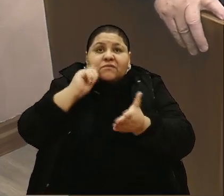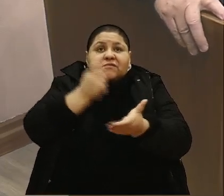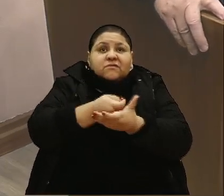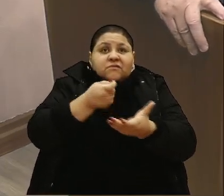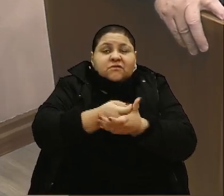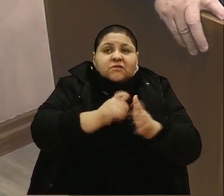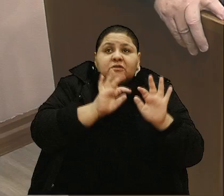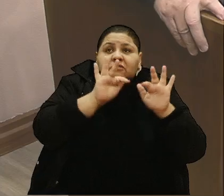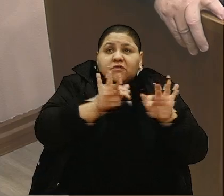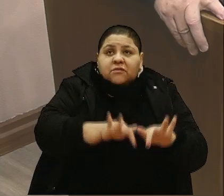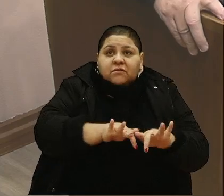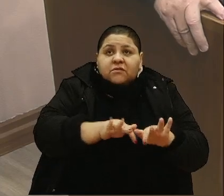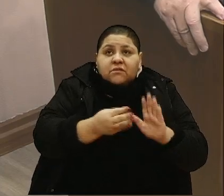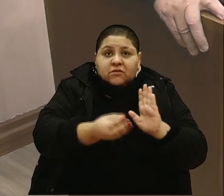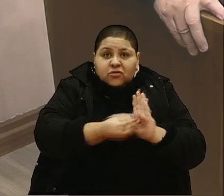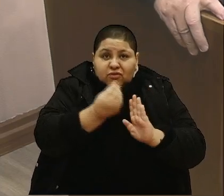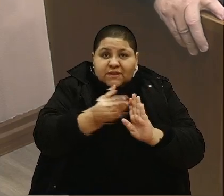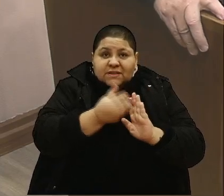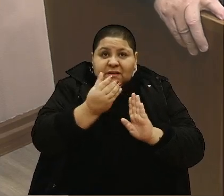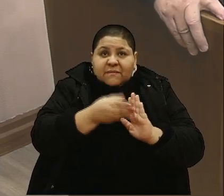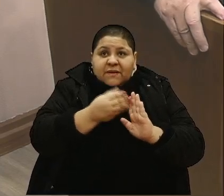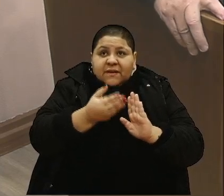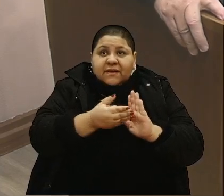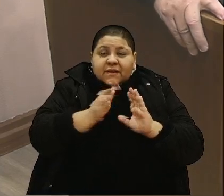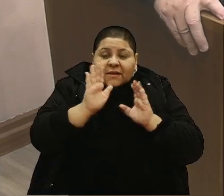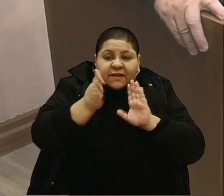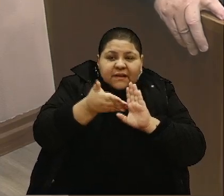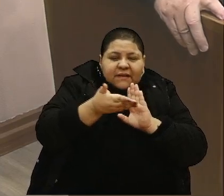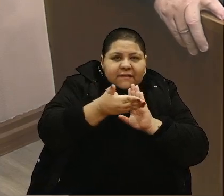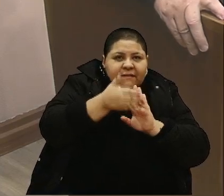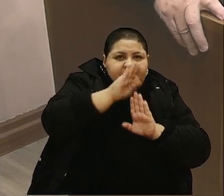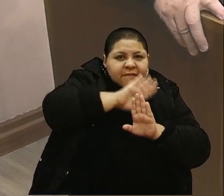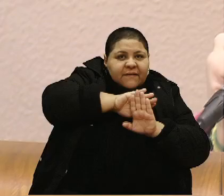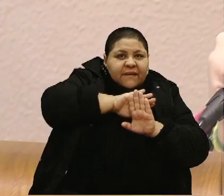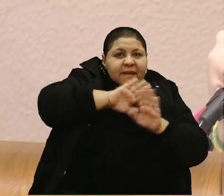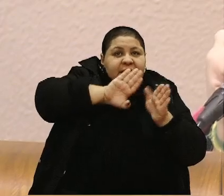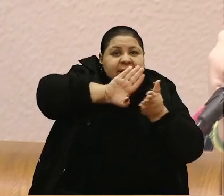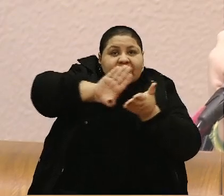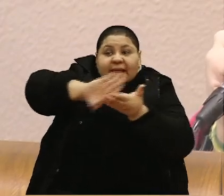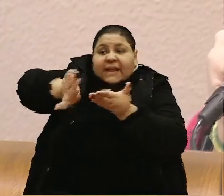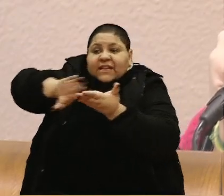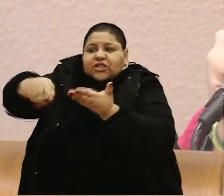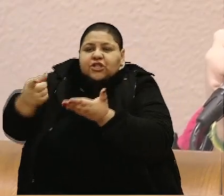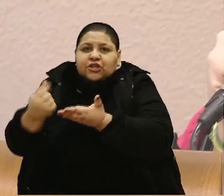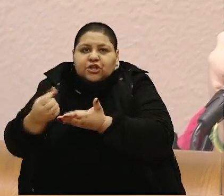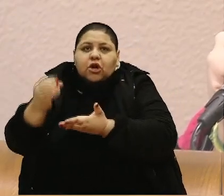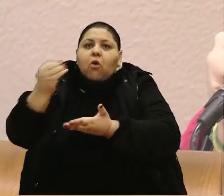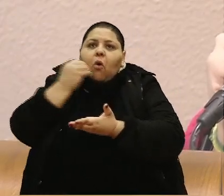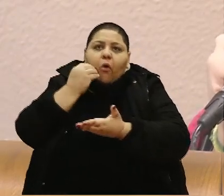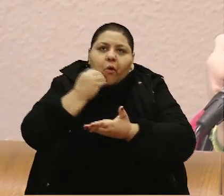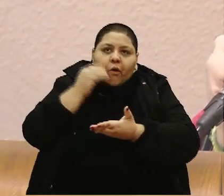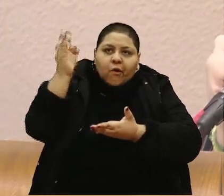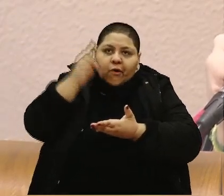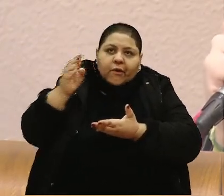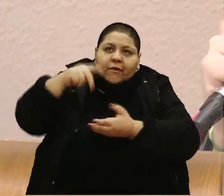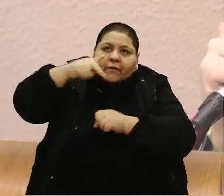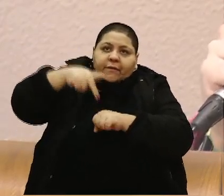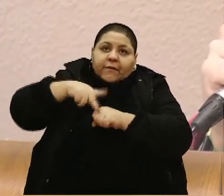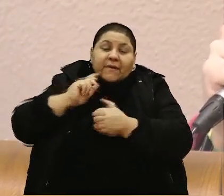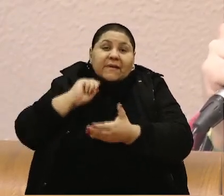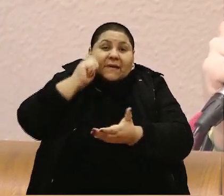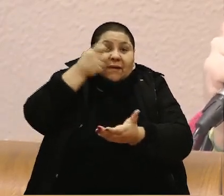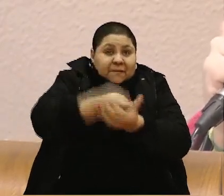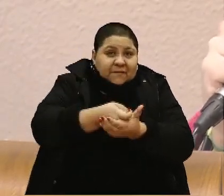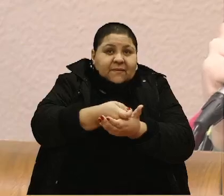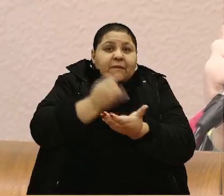pelo fim, por exemplo, do orçamento secreto, que retira bilhões de dinheiro do nosso orçamento e, obviamente, o Brasil é um país que paga muito